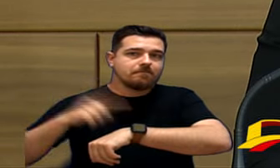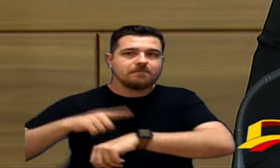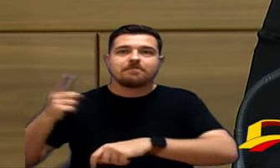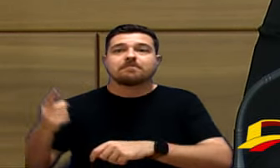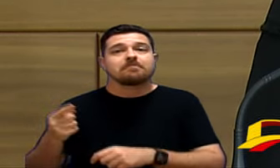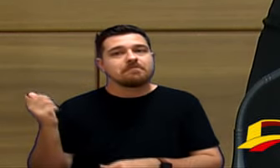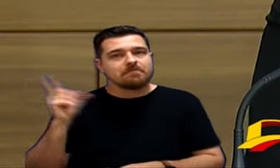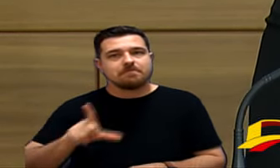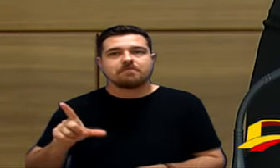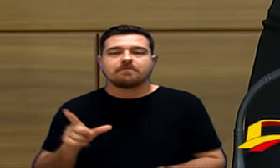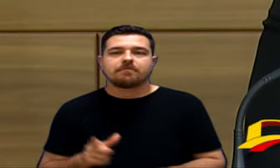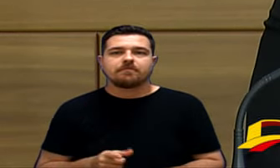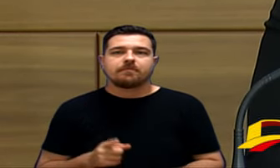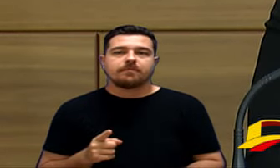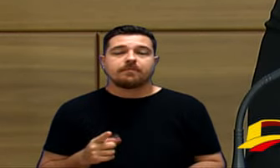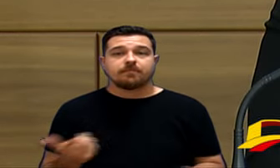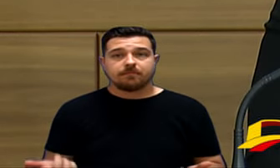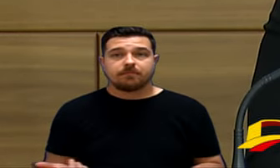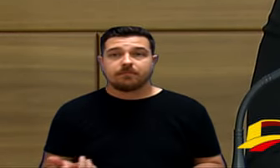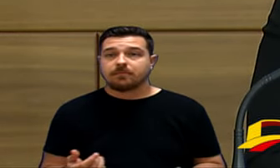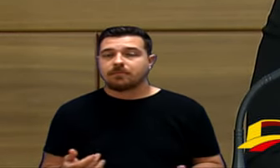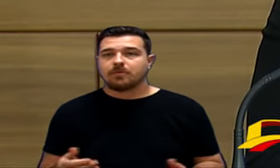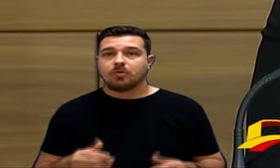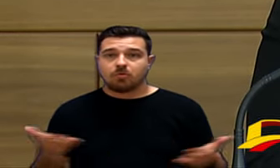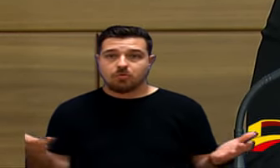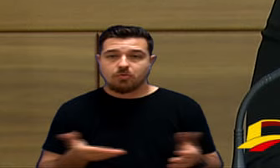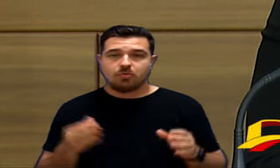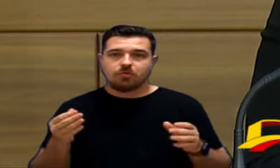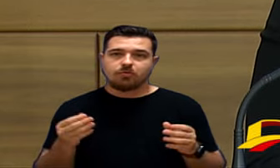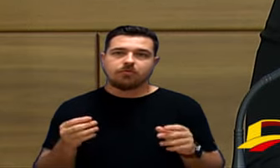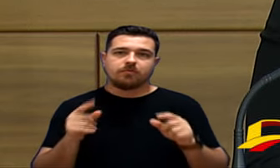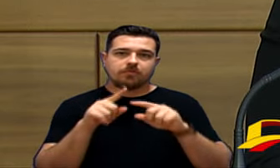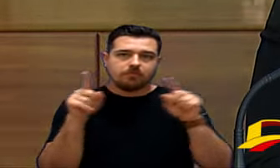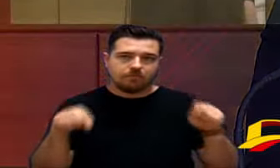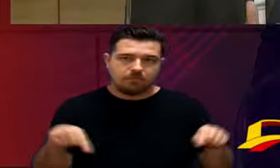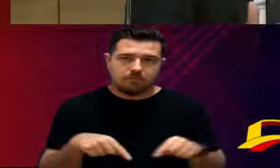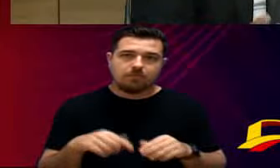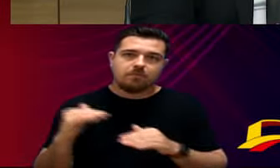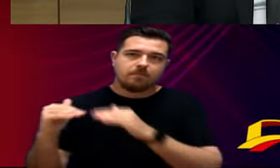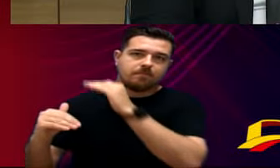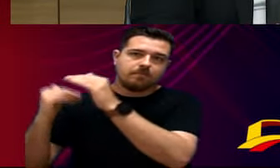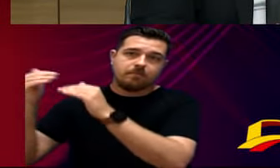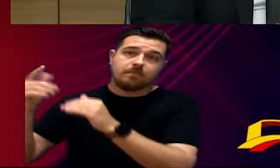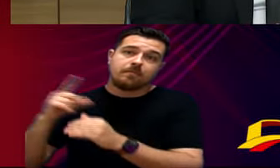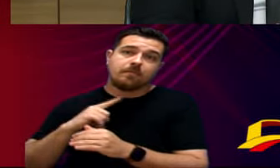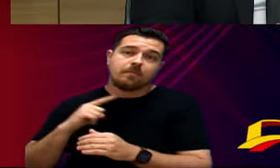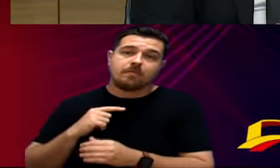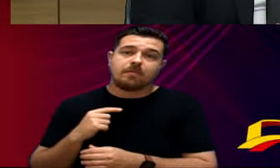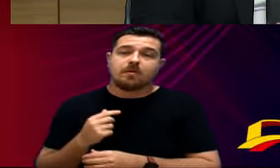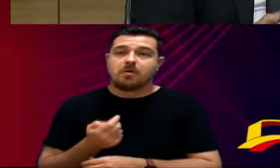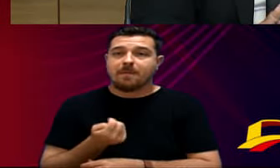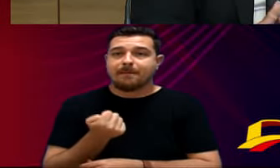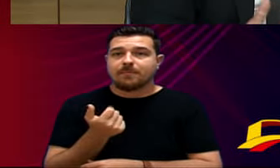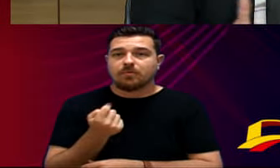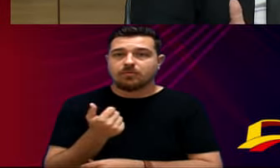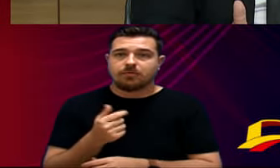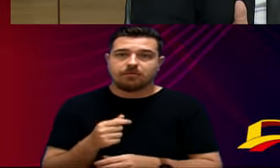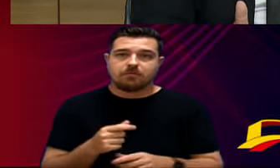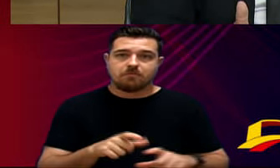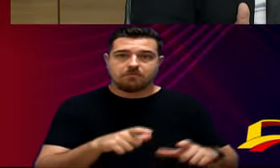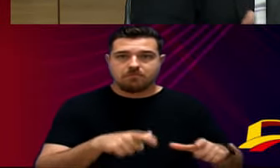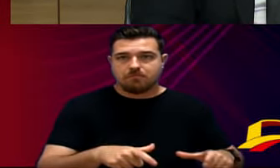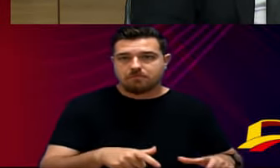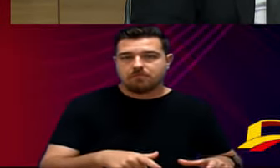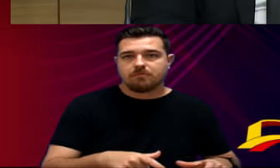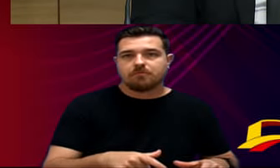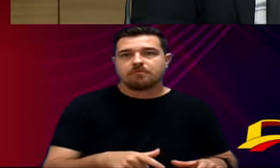superior inclusive o nosso quadro de cargos de superiores hierárquicos ele era bem aem da base da Corporação